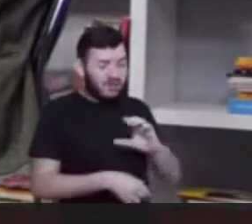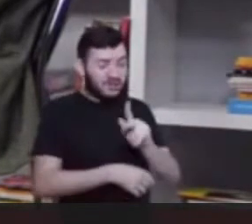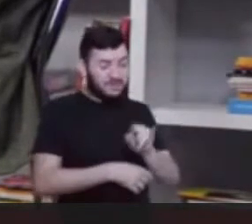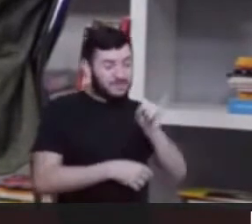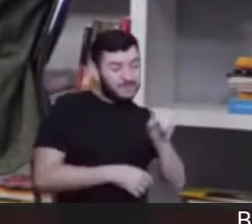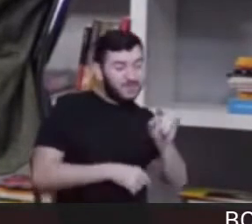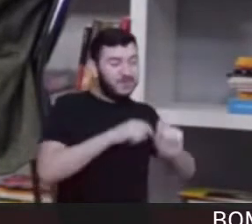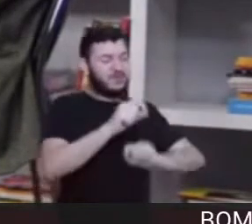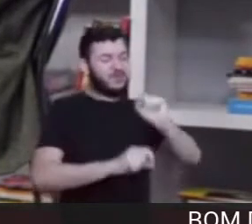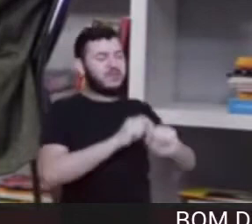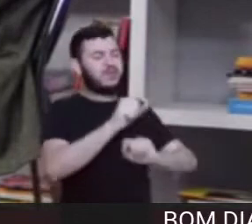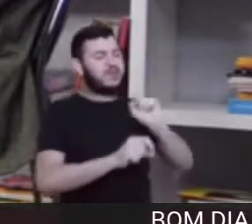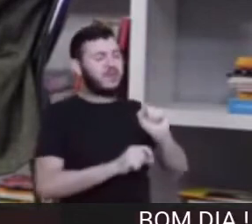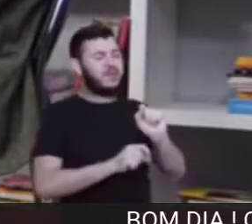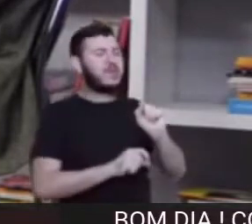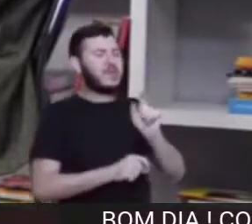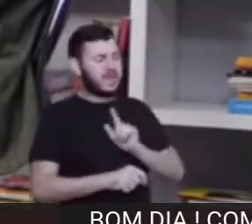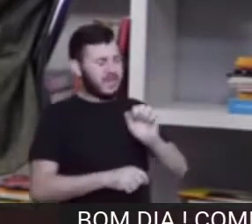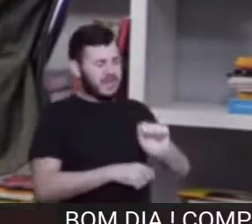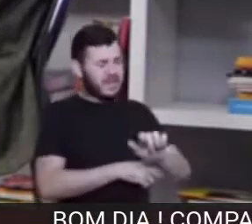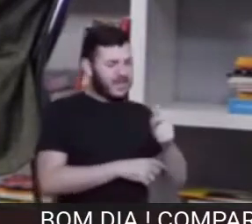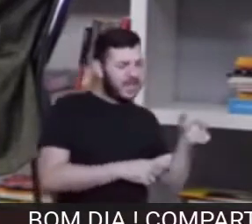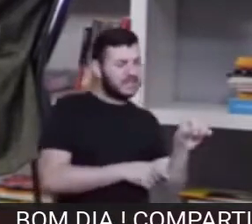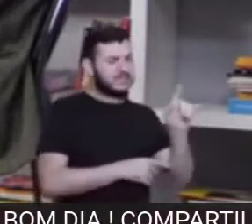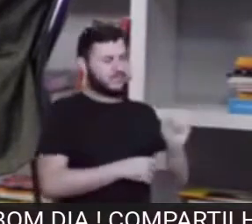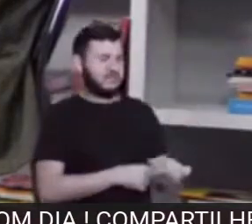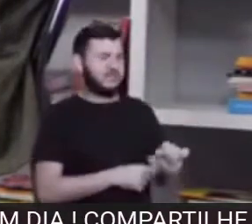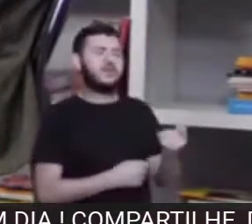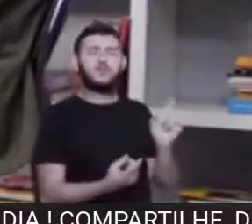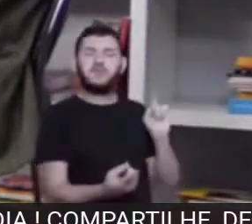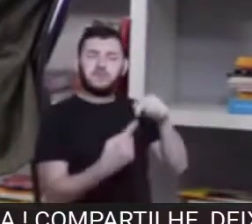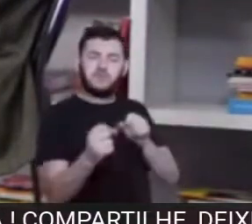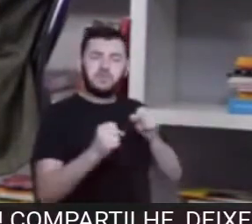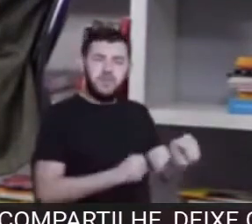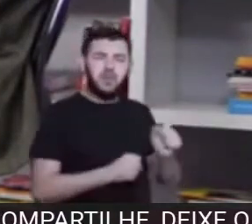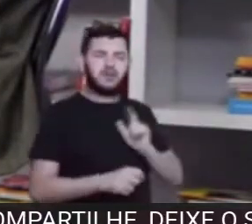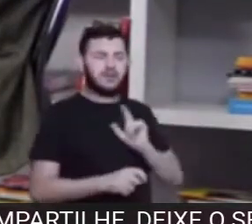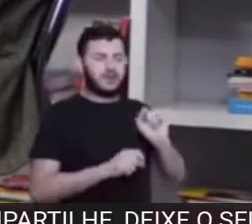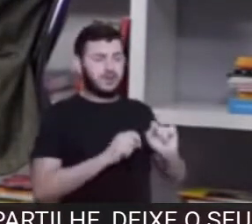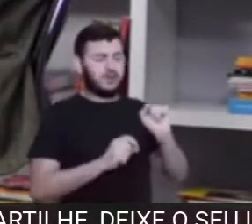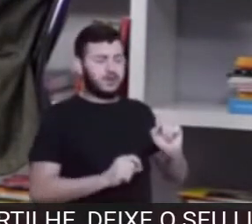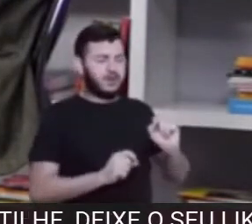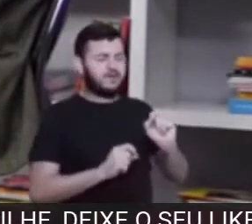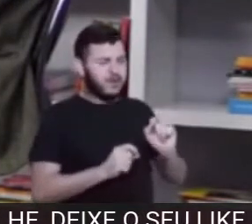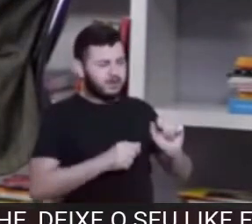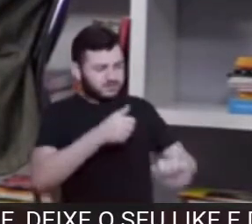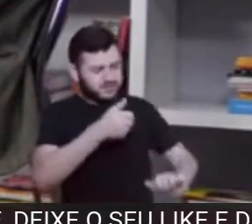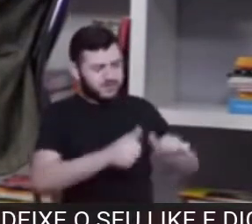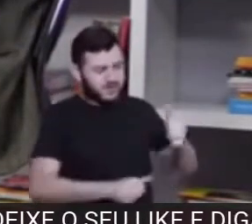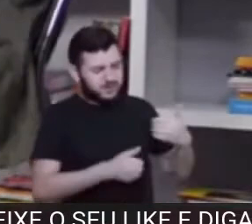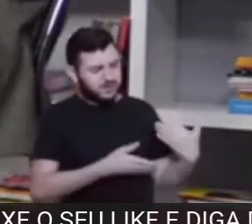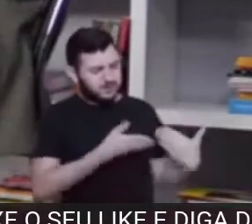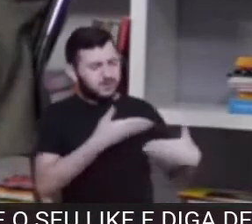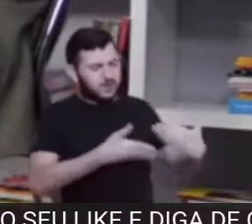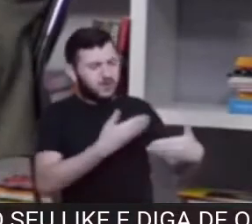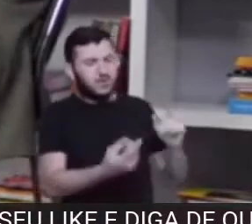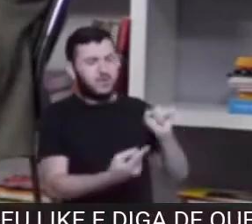uma caminhada pelo caminho, pelas estradas que compraram a vacina, para saber se houve ou